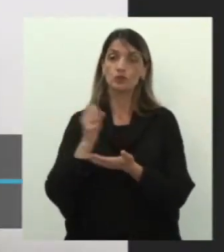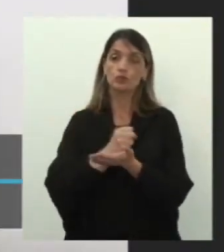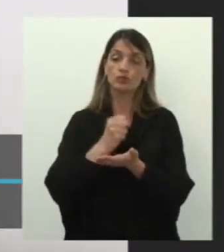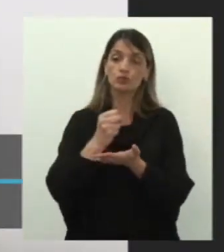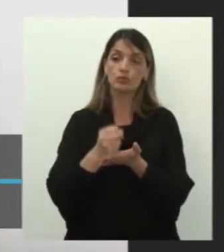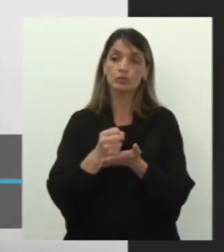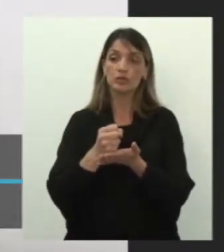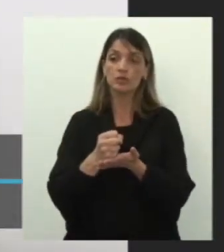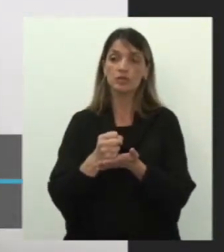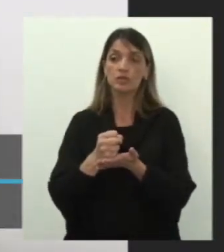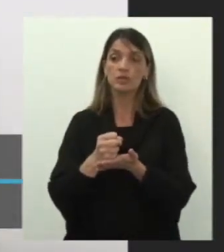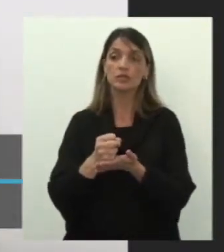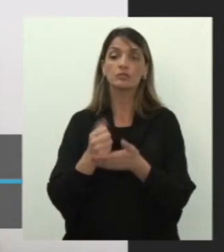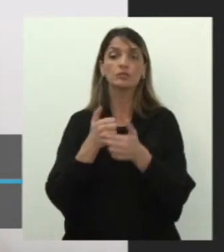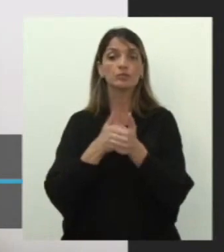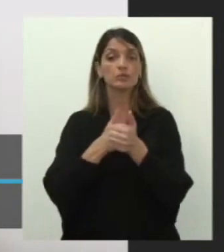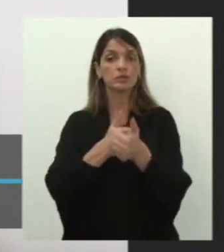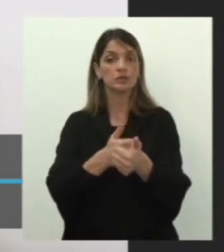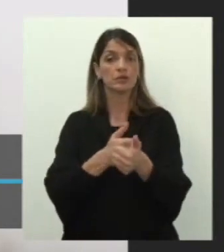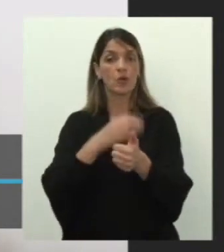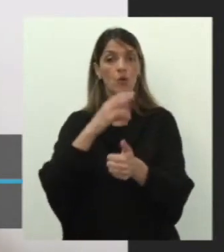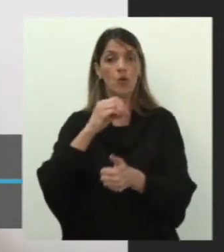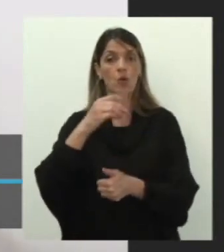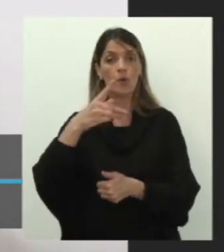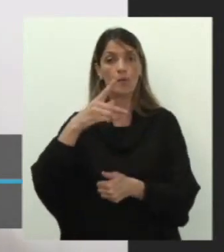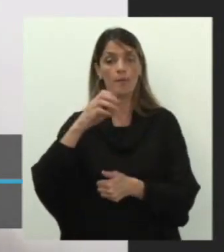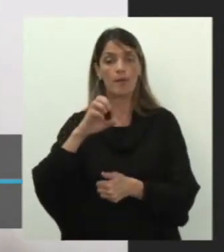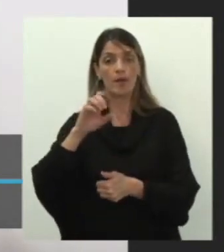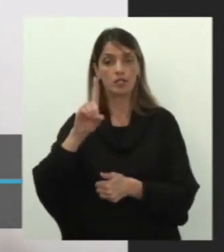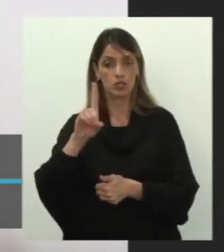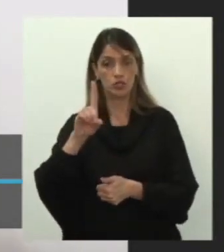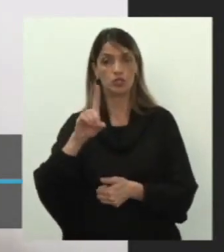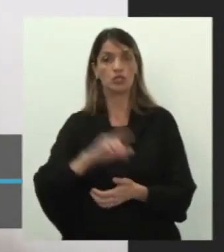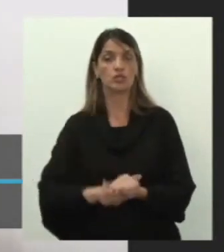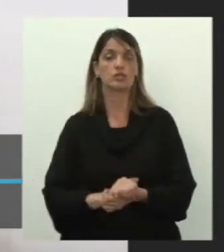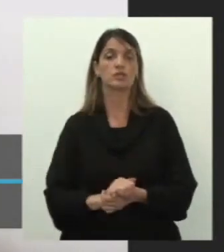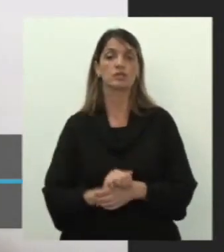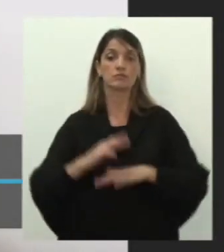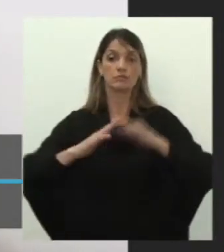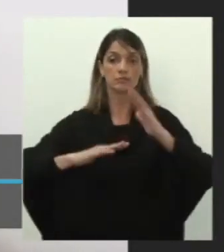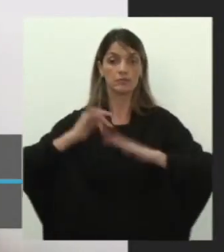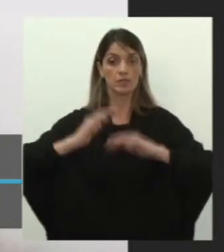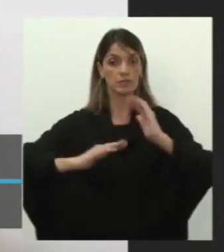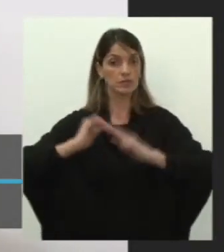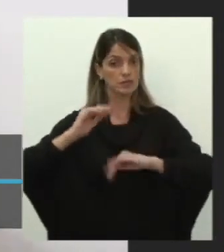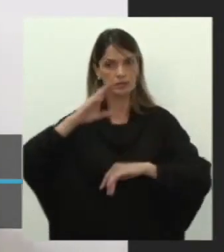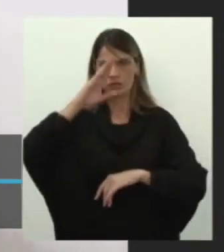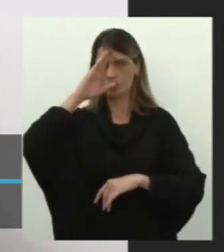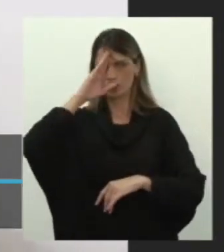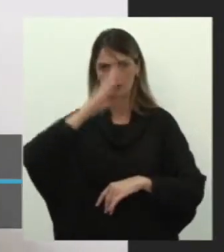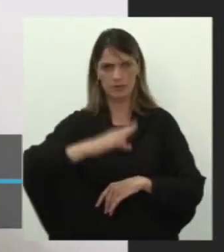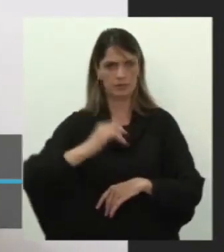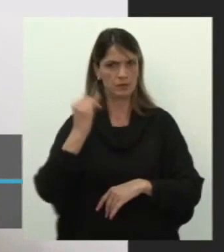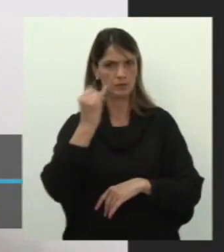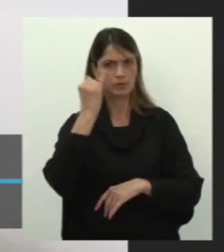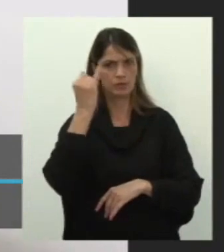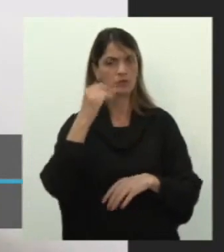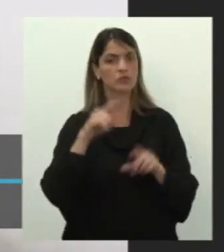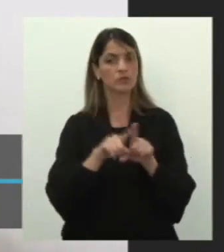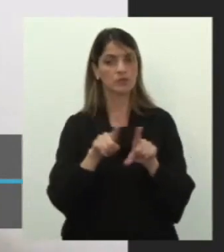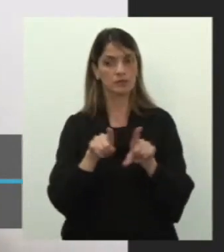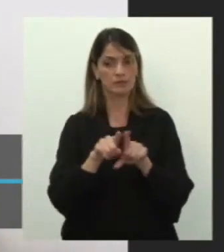documento orientador da COPED, e ela é uma habilidade essencial. Também pertence às